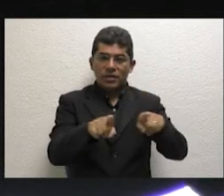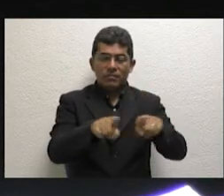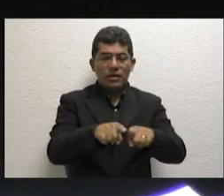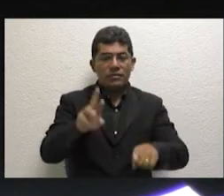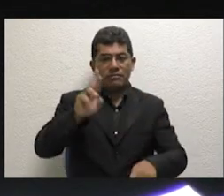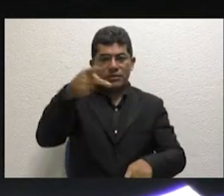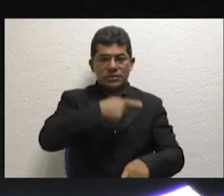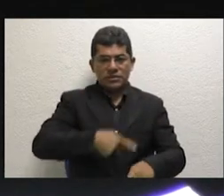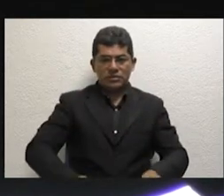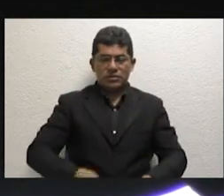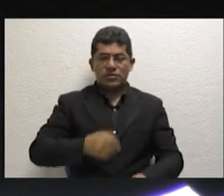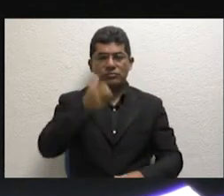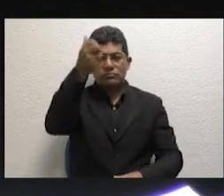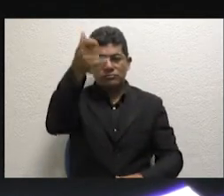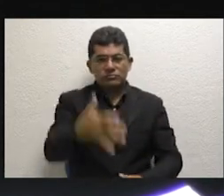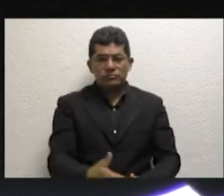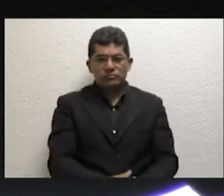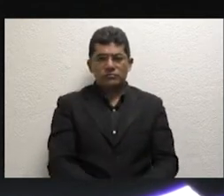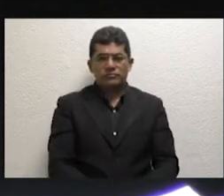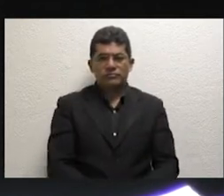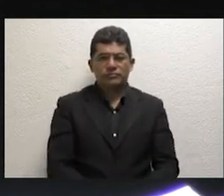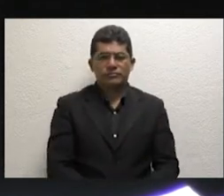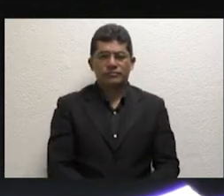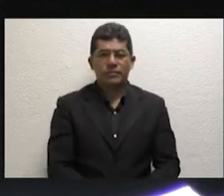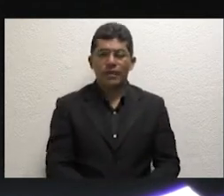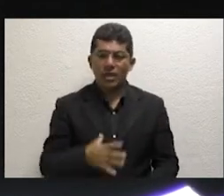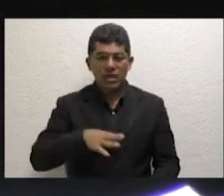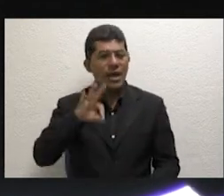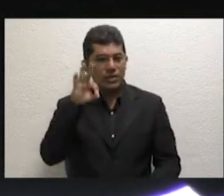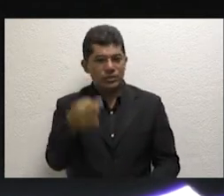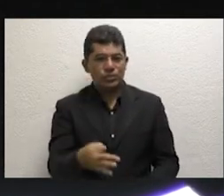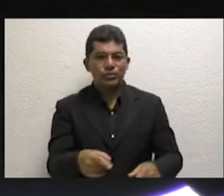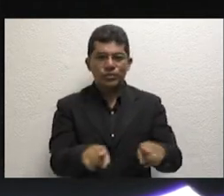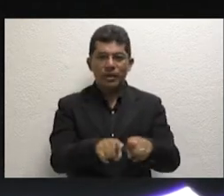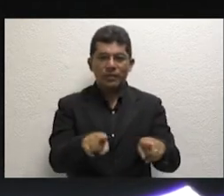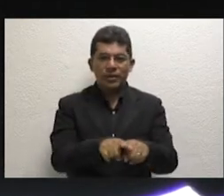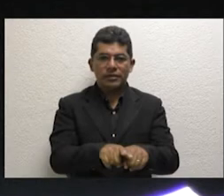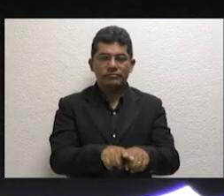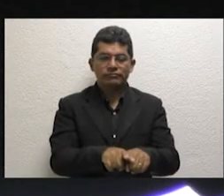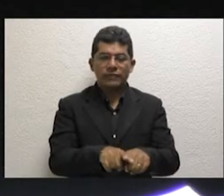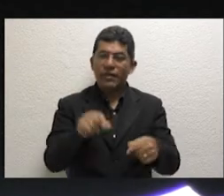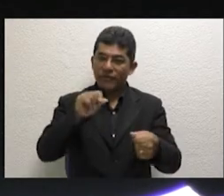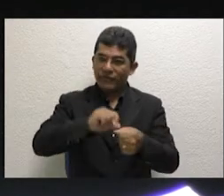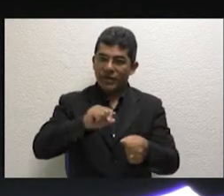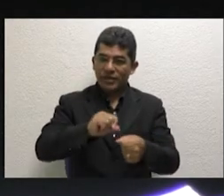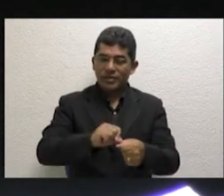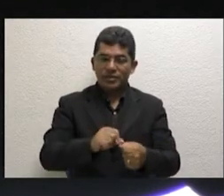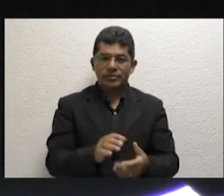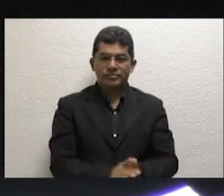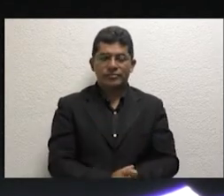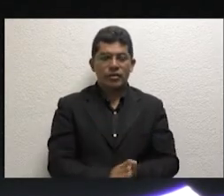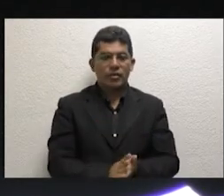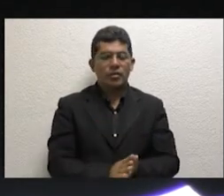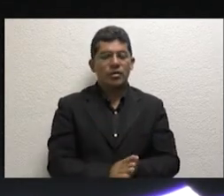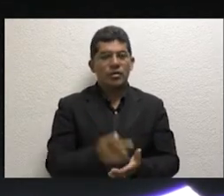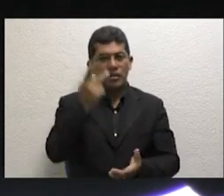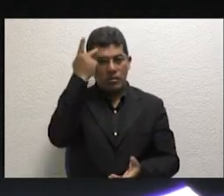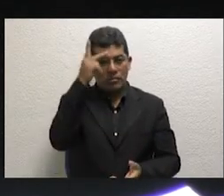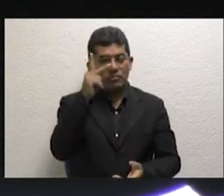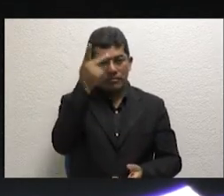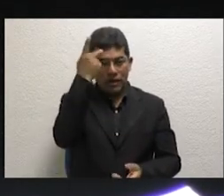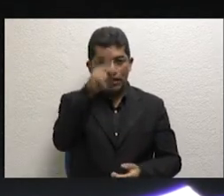eu quero dizer que é justa e merecida e merecido o pleito dos